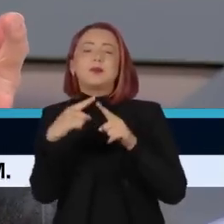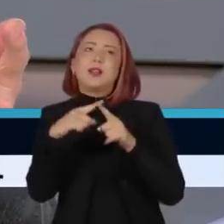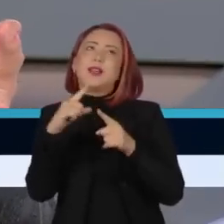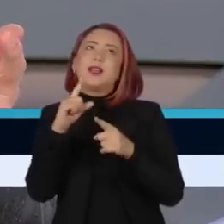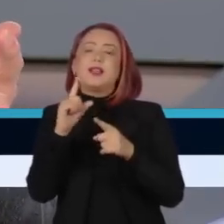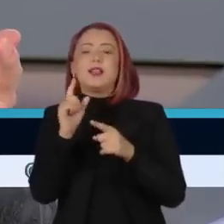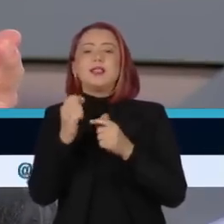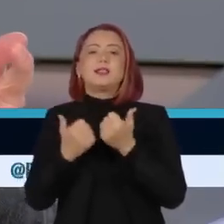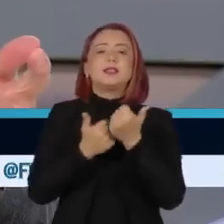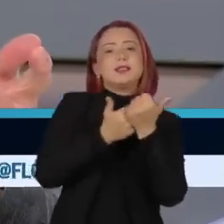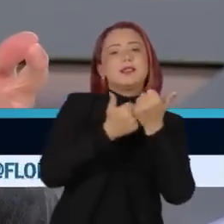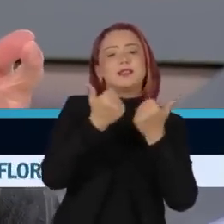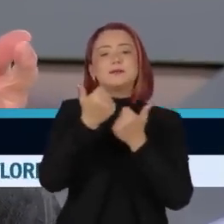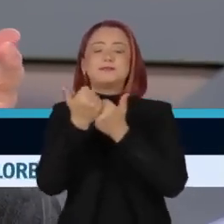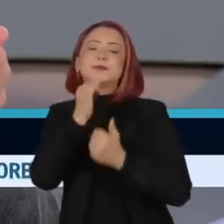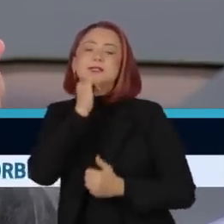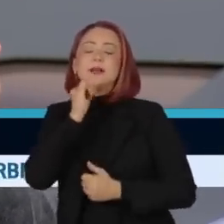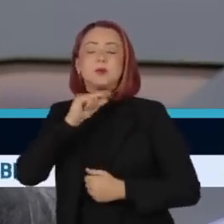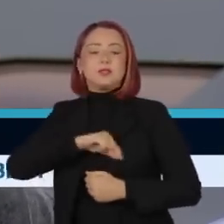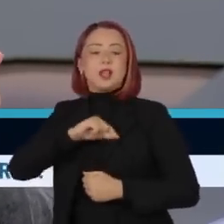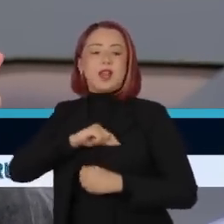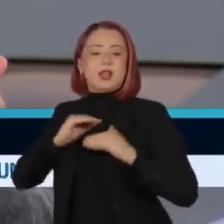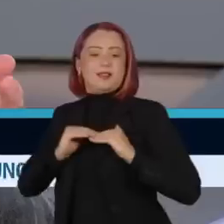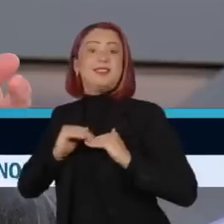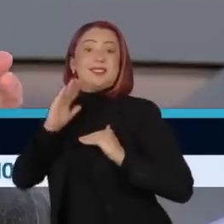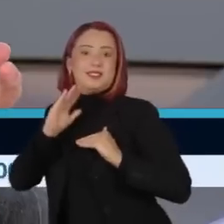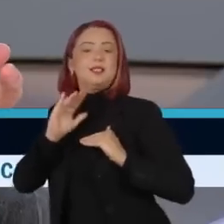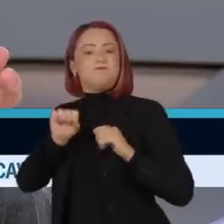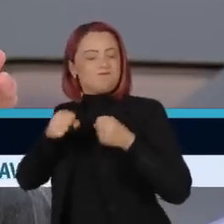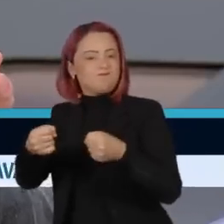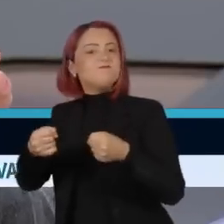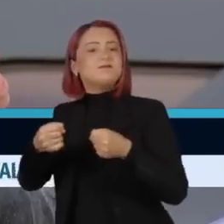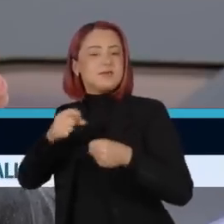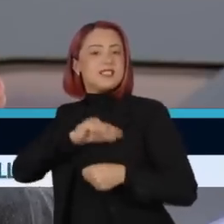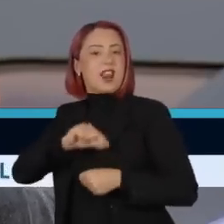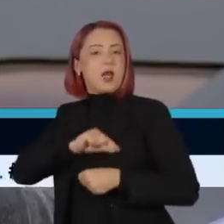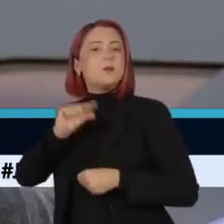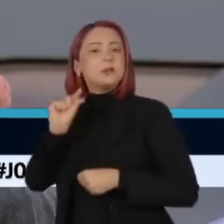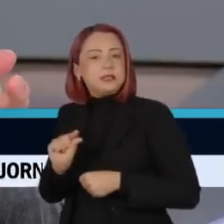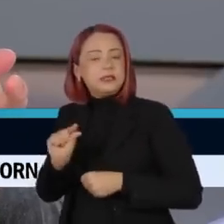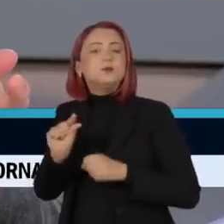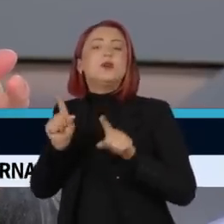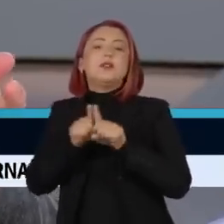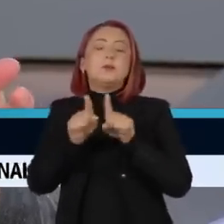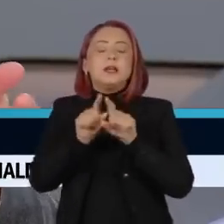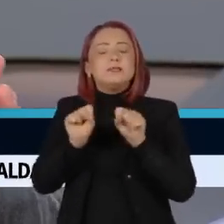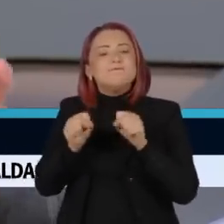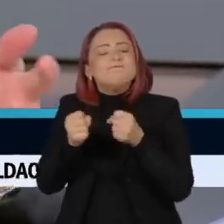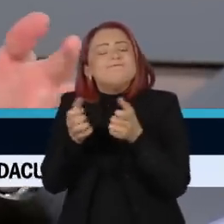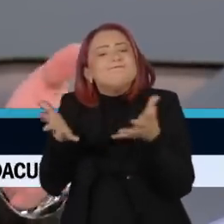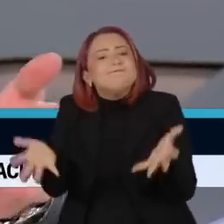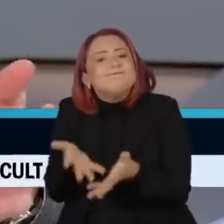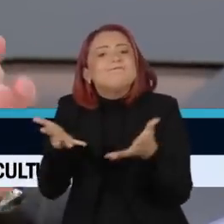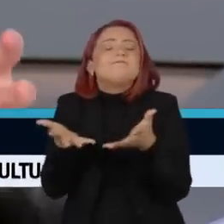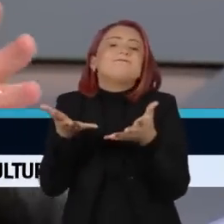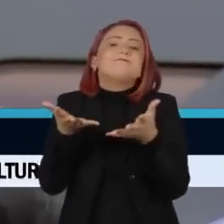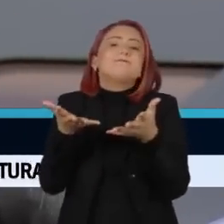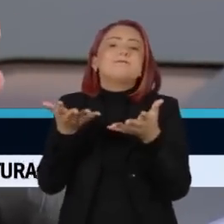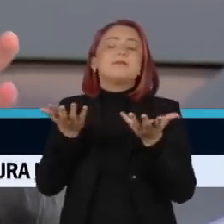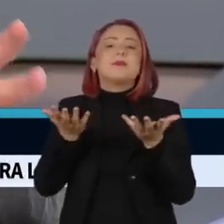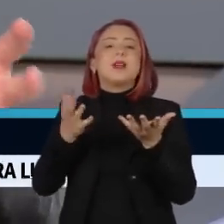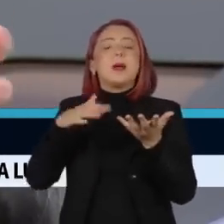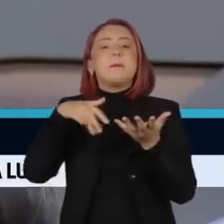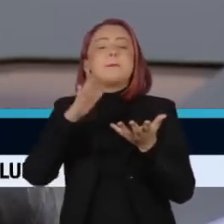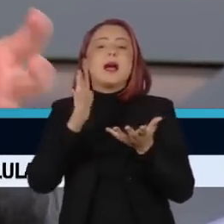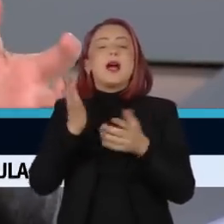do salário mínimo, porque defendeu a realidade da utilização dos instrumentos